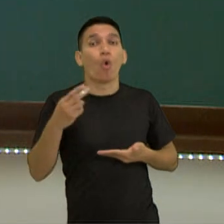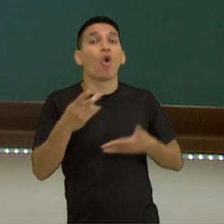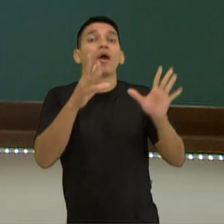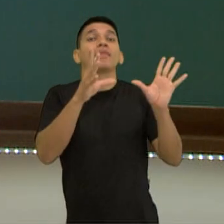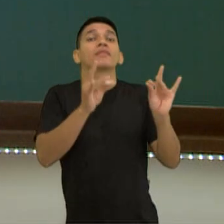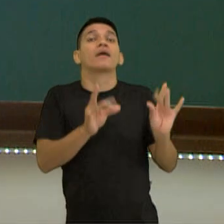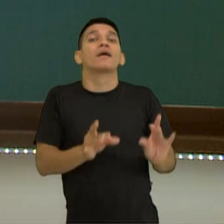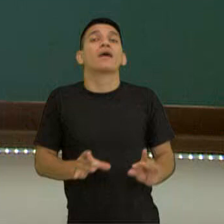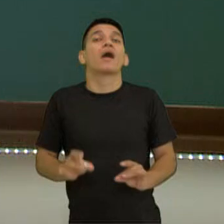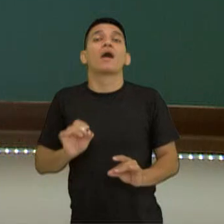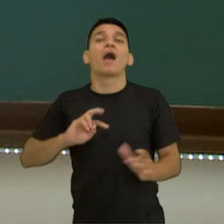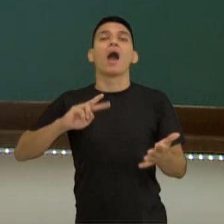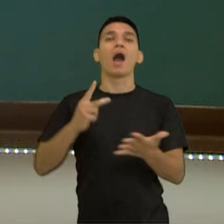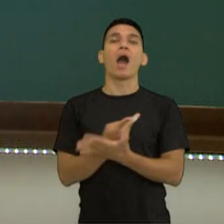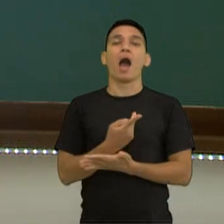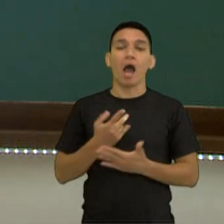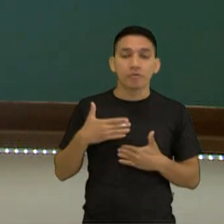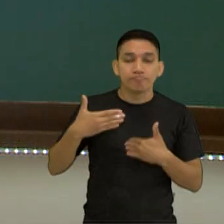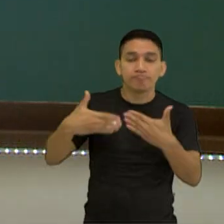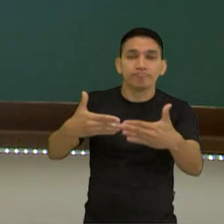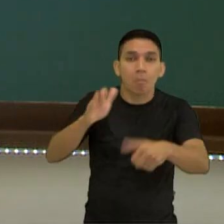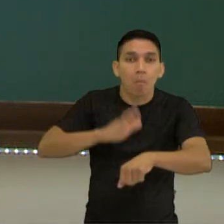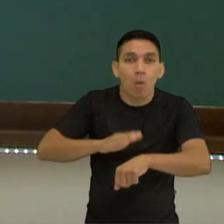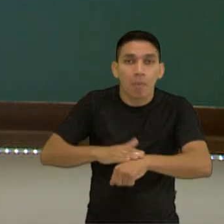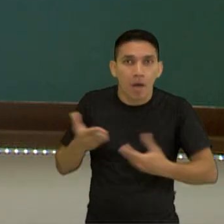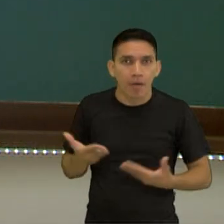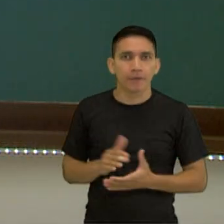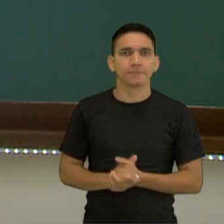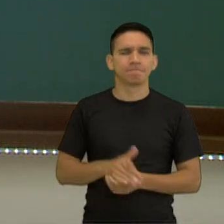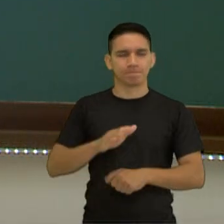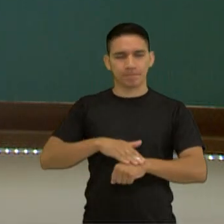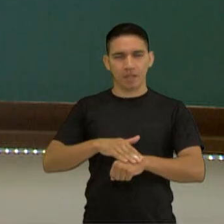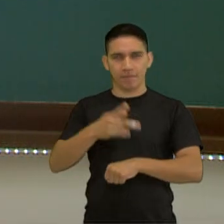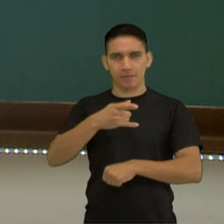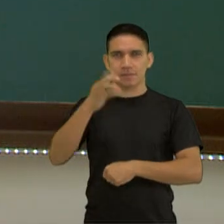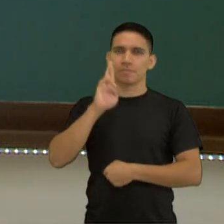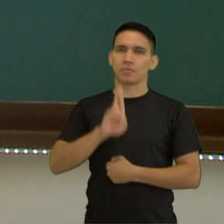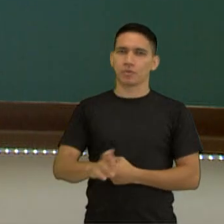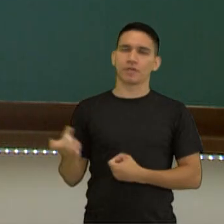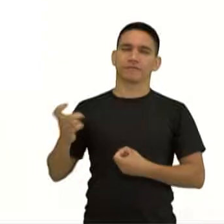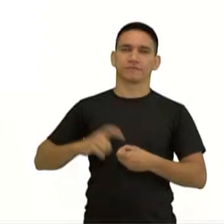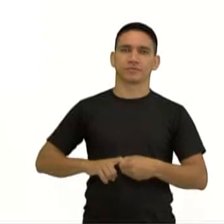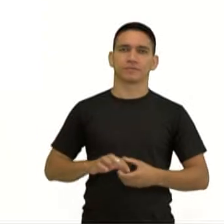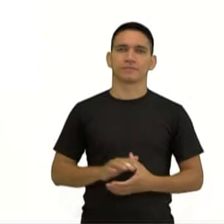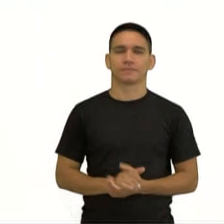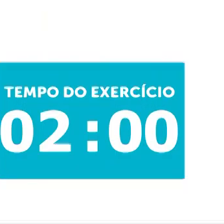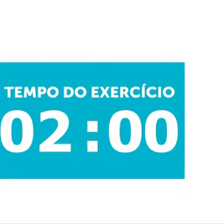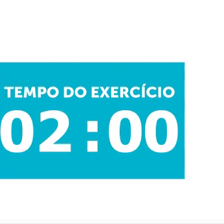descrever uma ação que está acontecendo nesse exato momento. Vou dar um tempo para vocês responderem e a gente já volta.